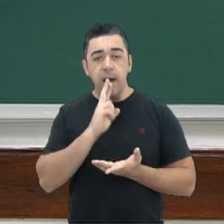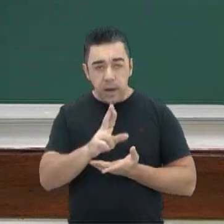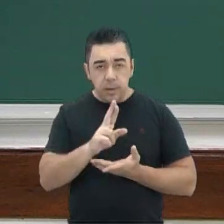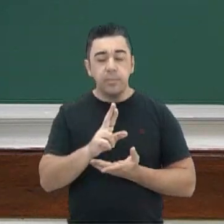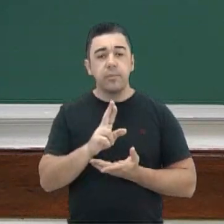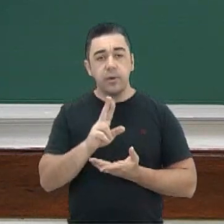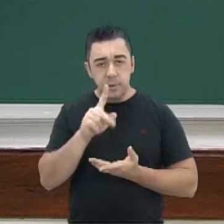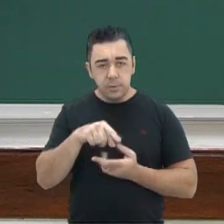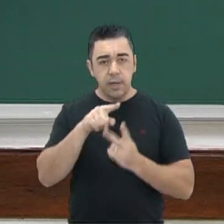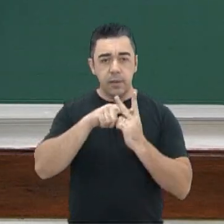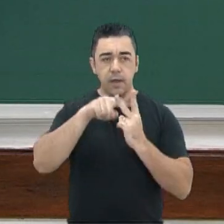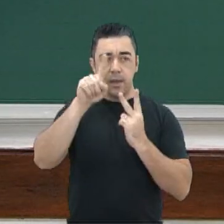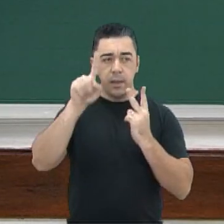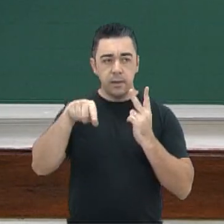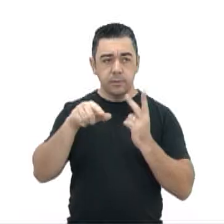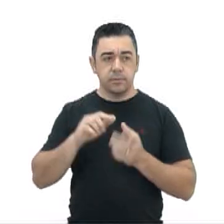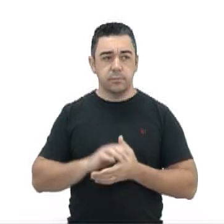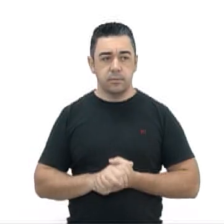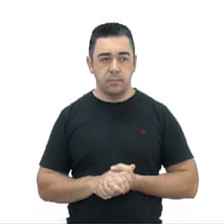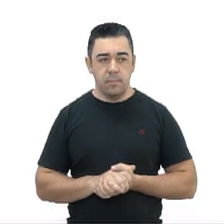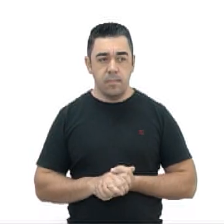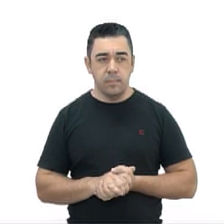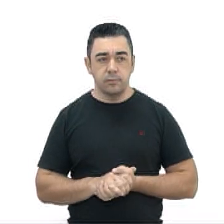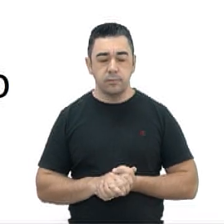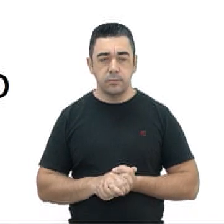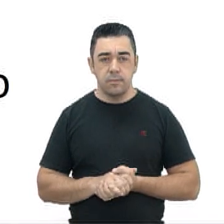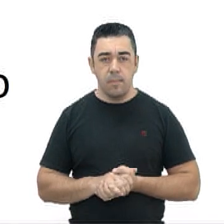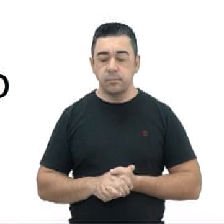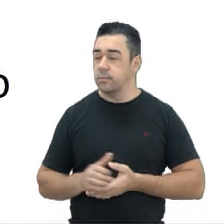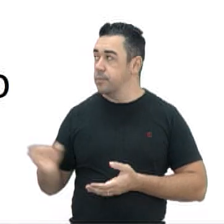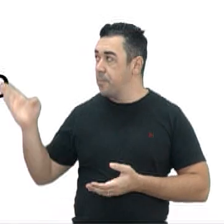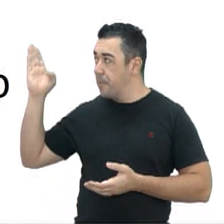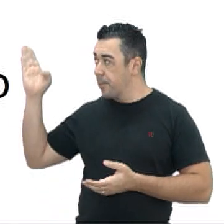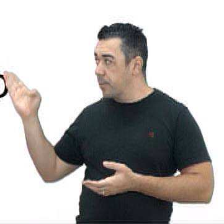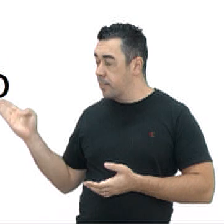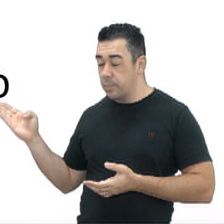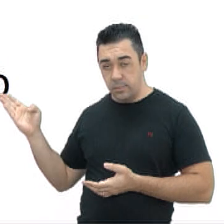da raiz. Aqui, ó. Aqui eu deixei resolvido para vocês no slide.